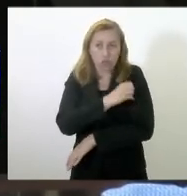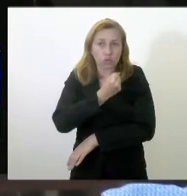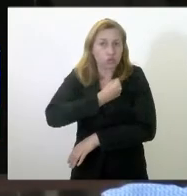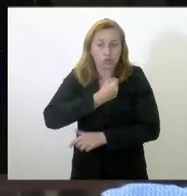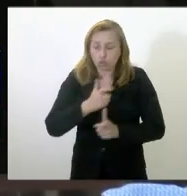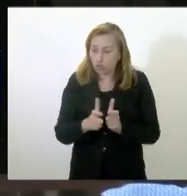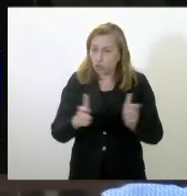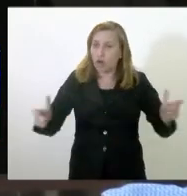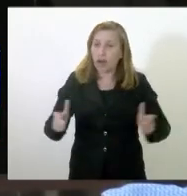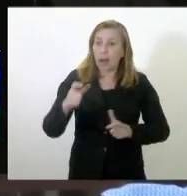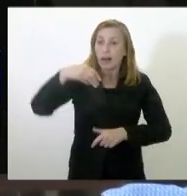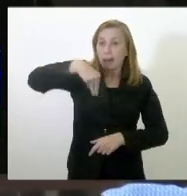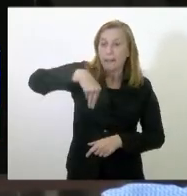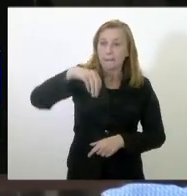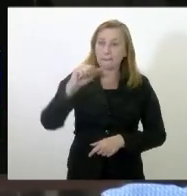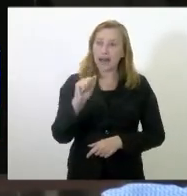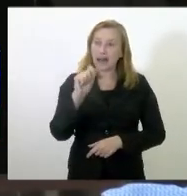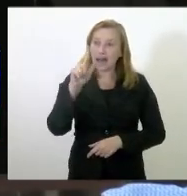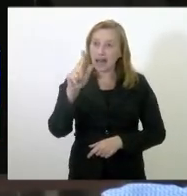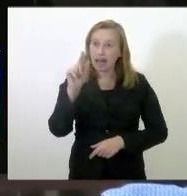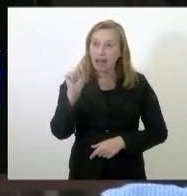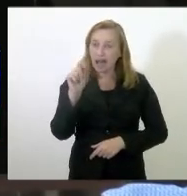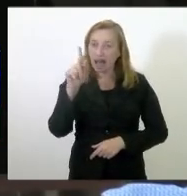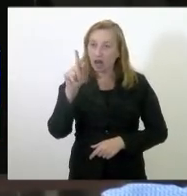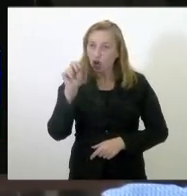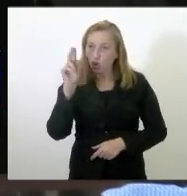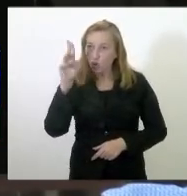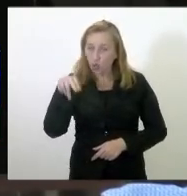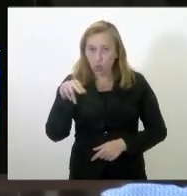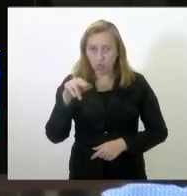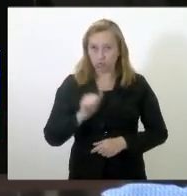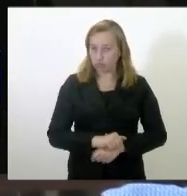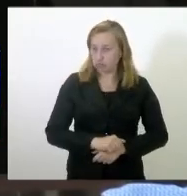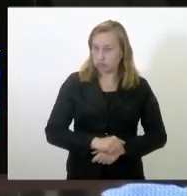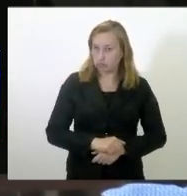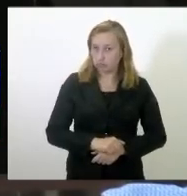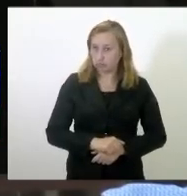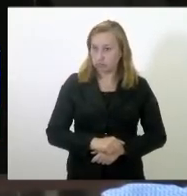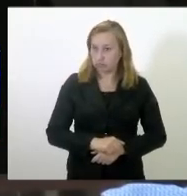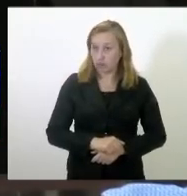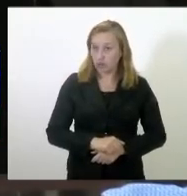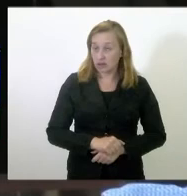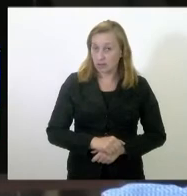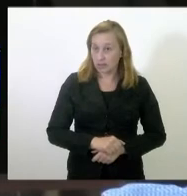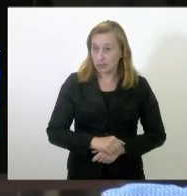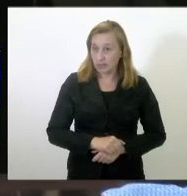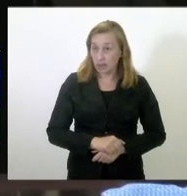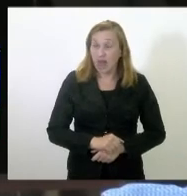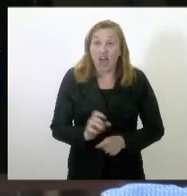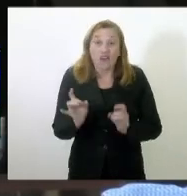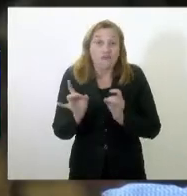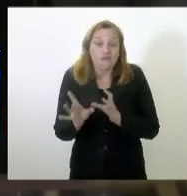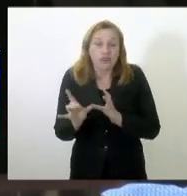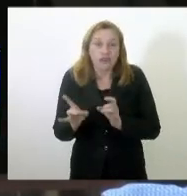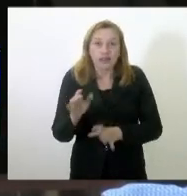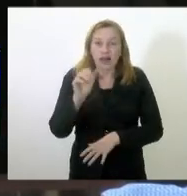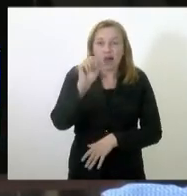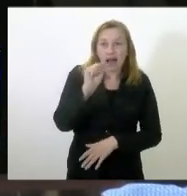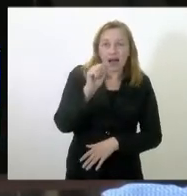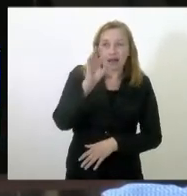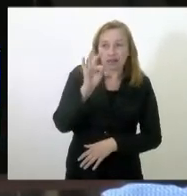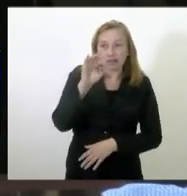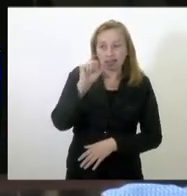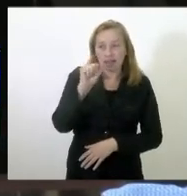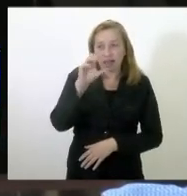é a Magalu? Não é nenhum magazine de venda de varejo. É venda no atacado.